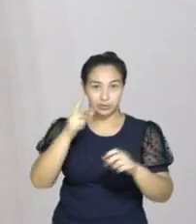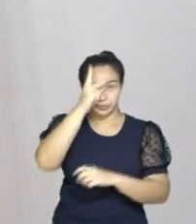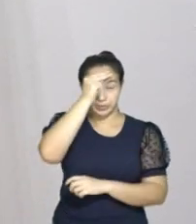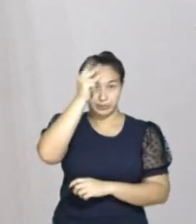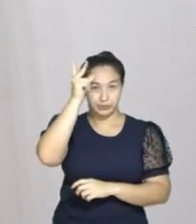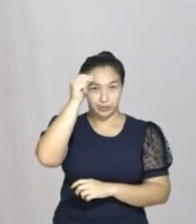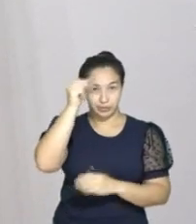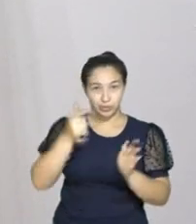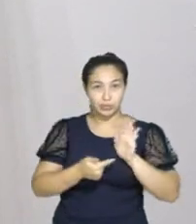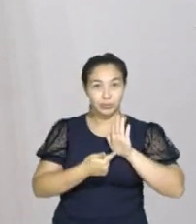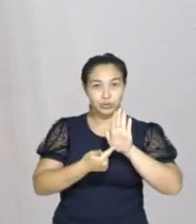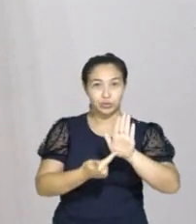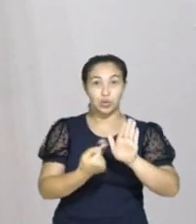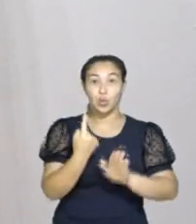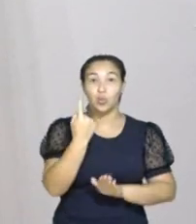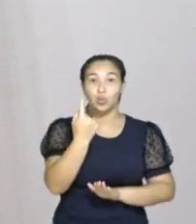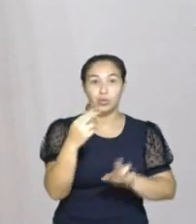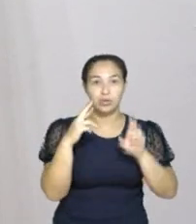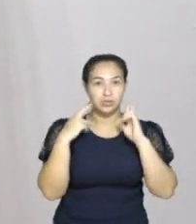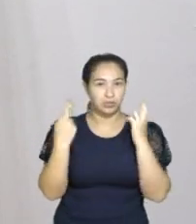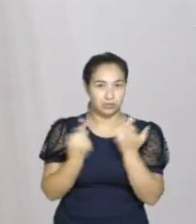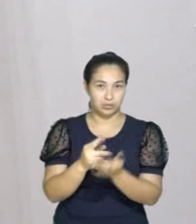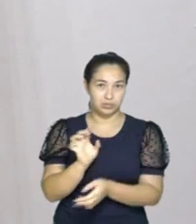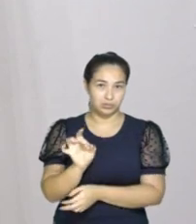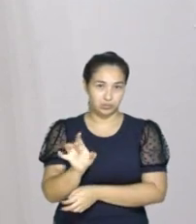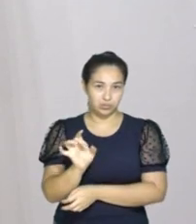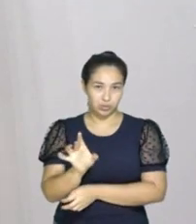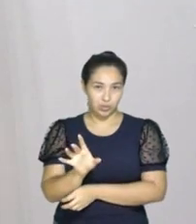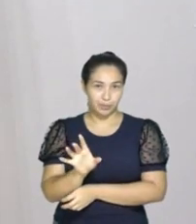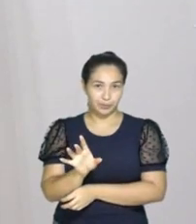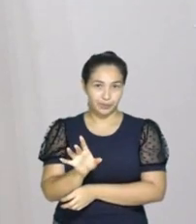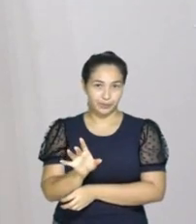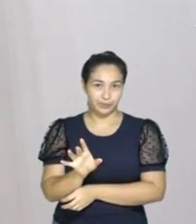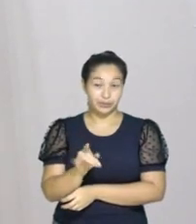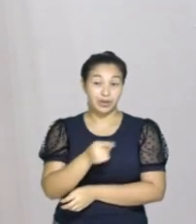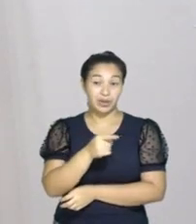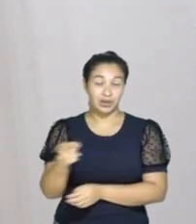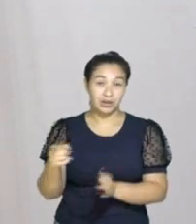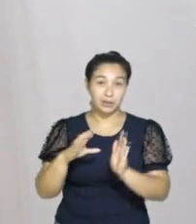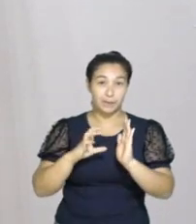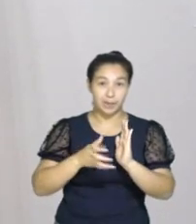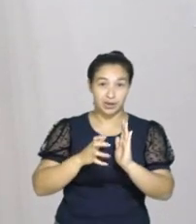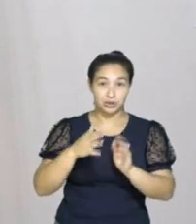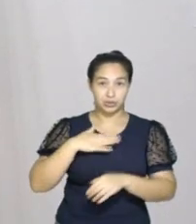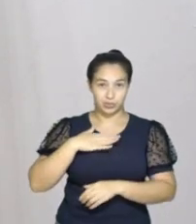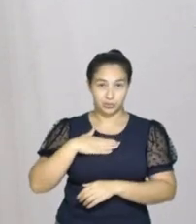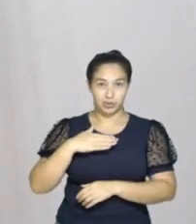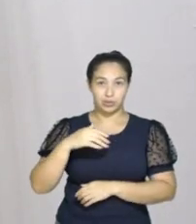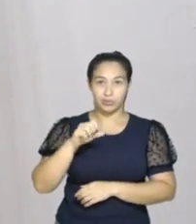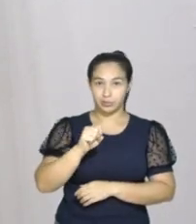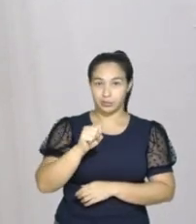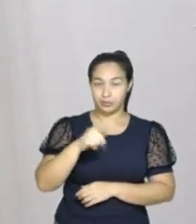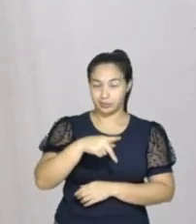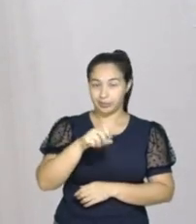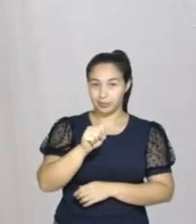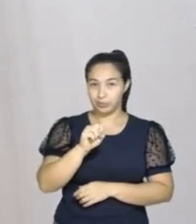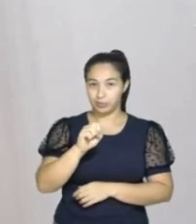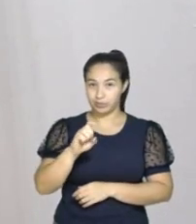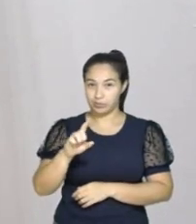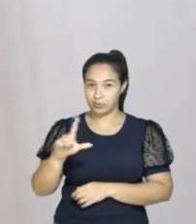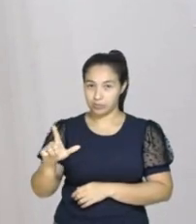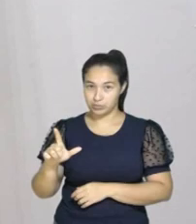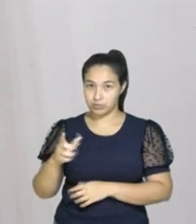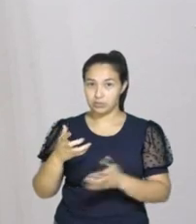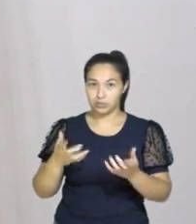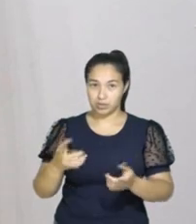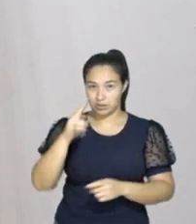audiência pública do qual os partidos Inclusive eu enquanto o pessoal a gente entrou com o mandato de segurança